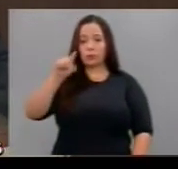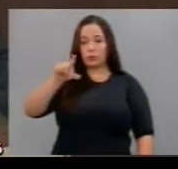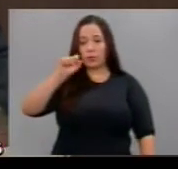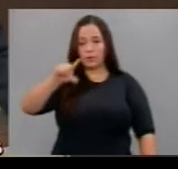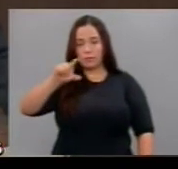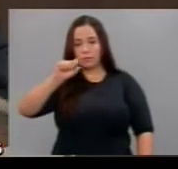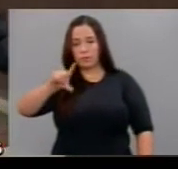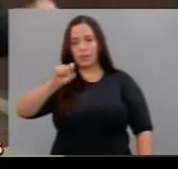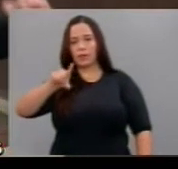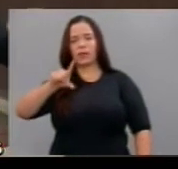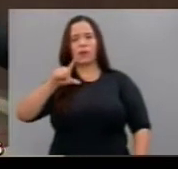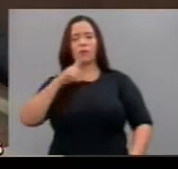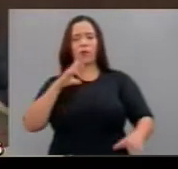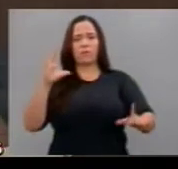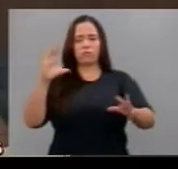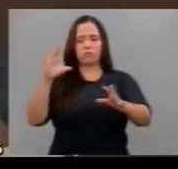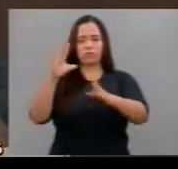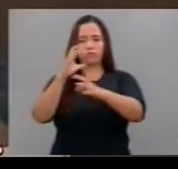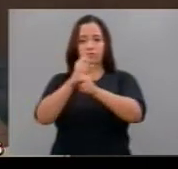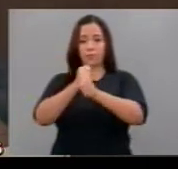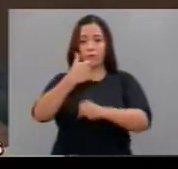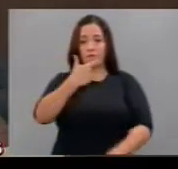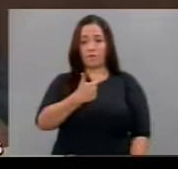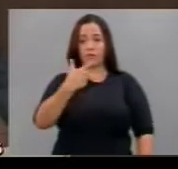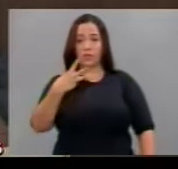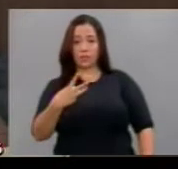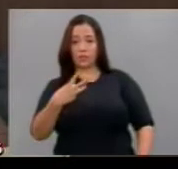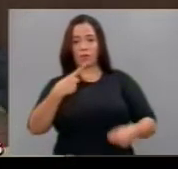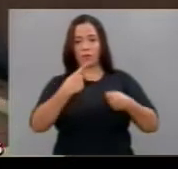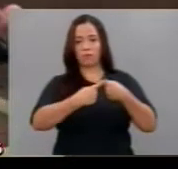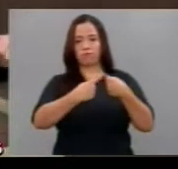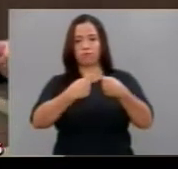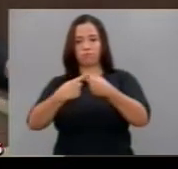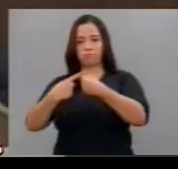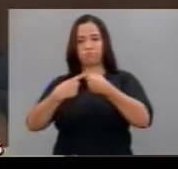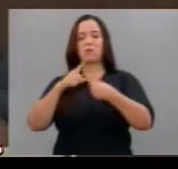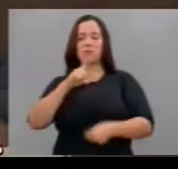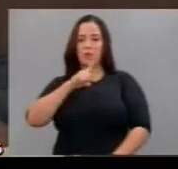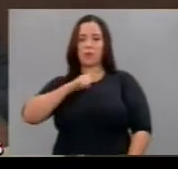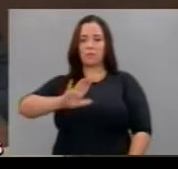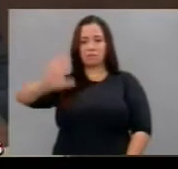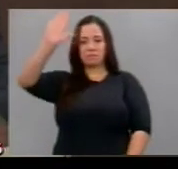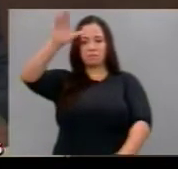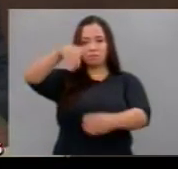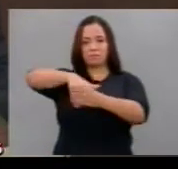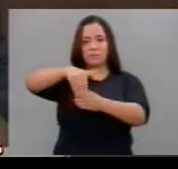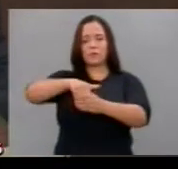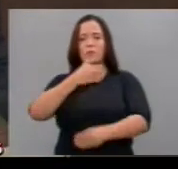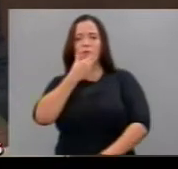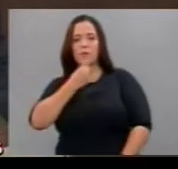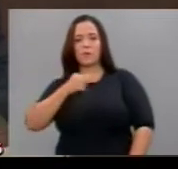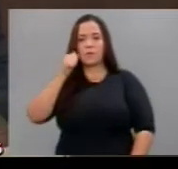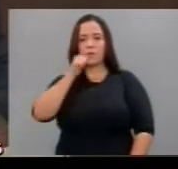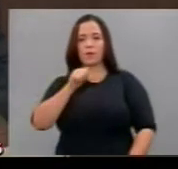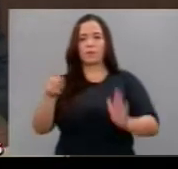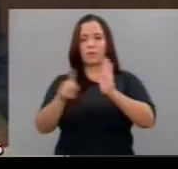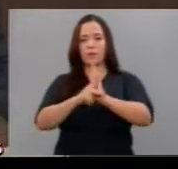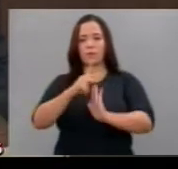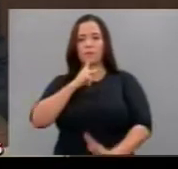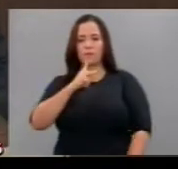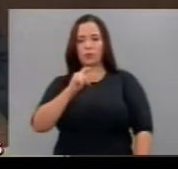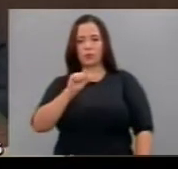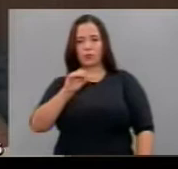Sobral. Foram 23 cidades que tivemos candidatos e candidatas do PSOL.